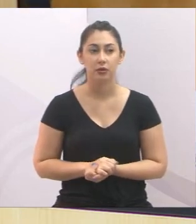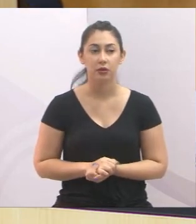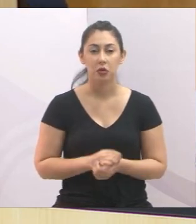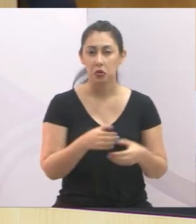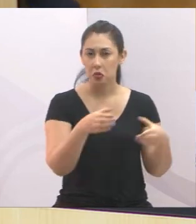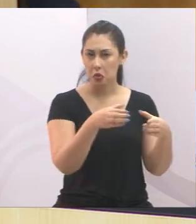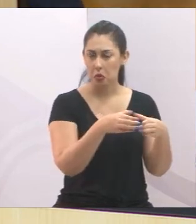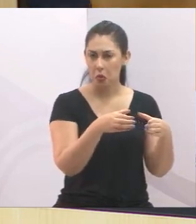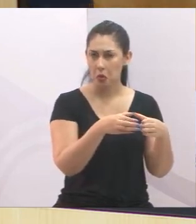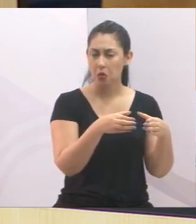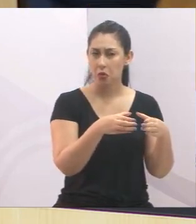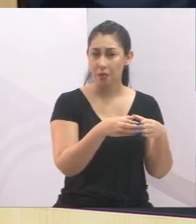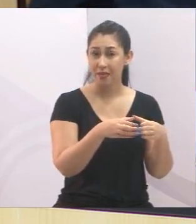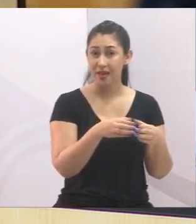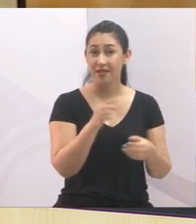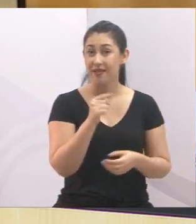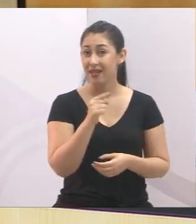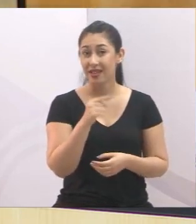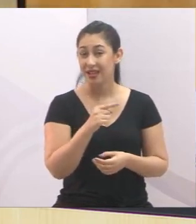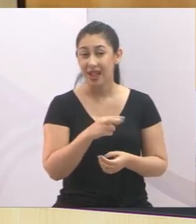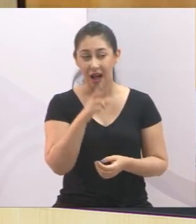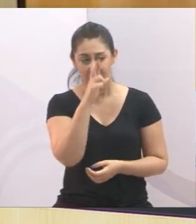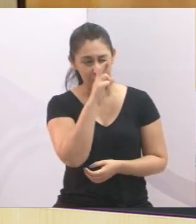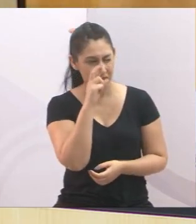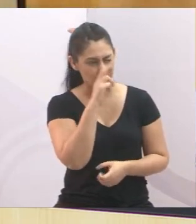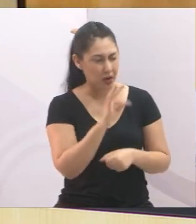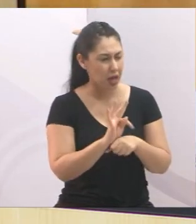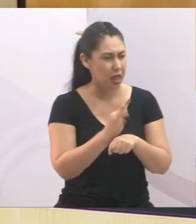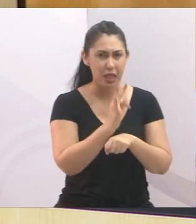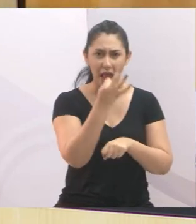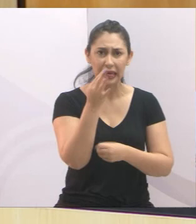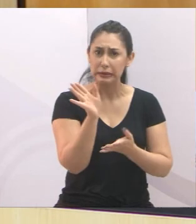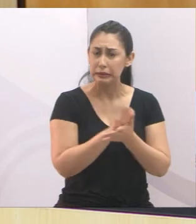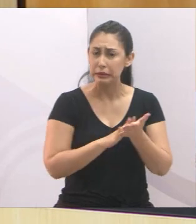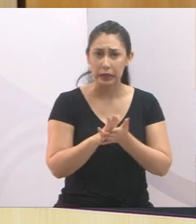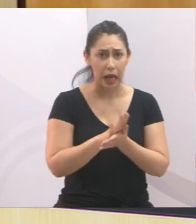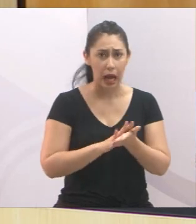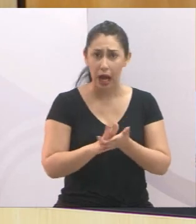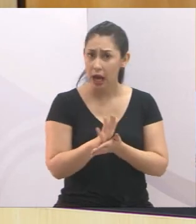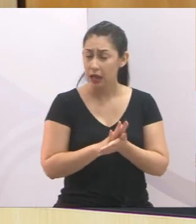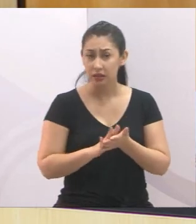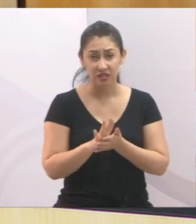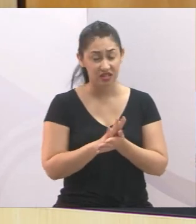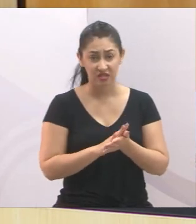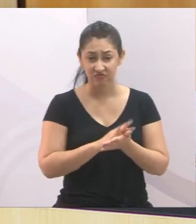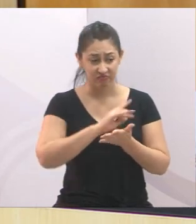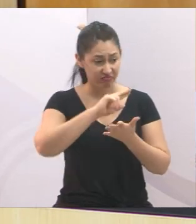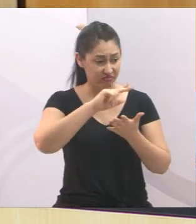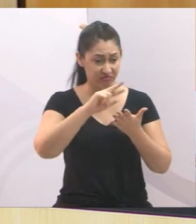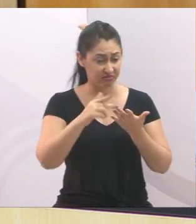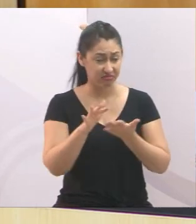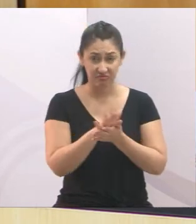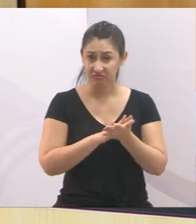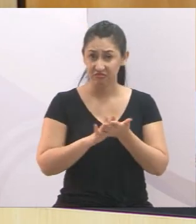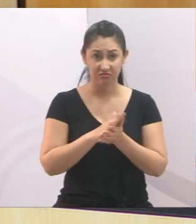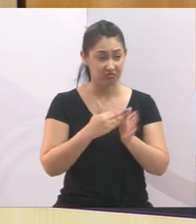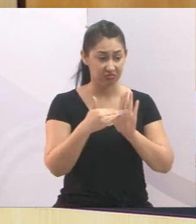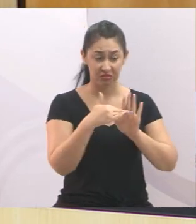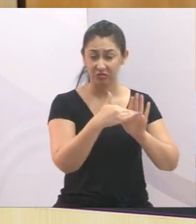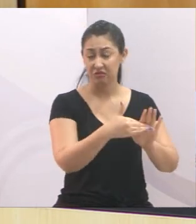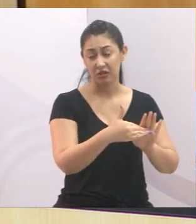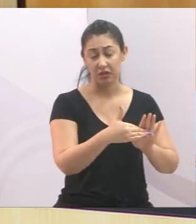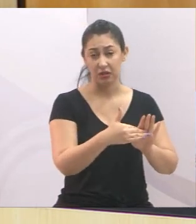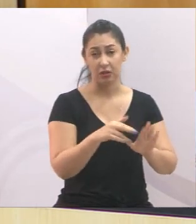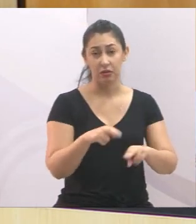condomínio Samambaias. Não há registro de vistoria técnica coletiva, técnicos da Caixa, técnicos da Prolar e comissão de moradores.